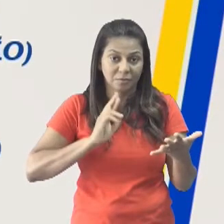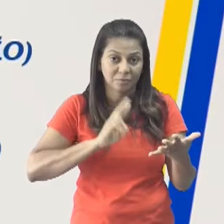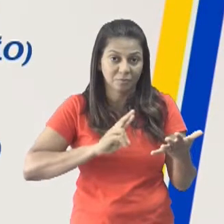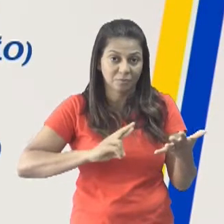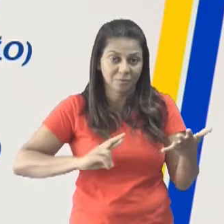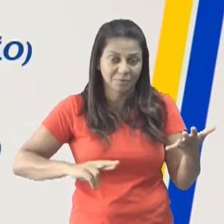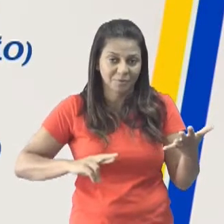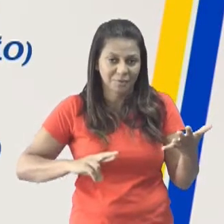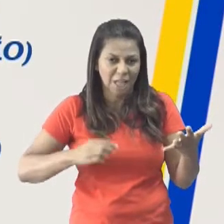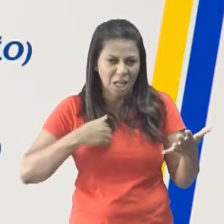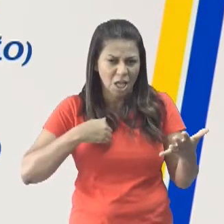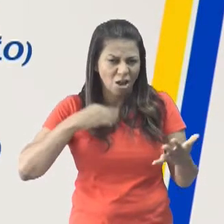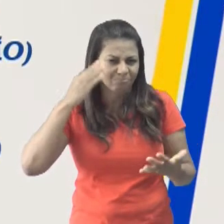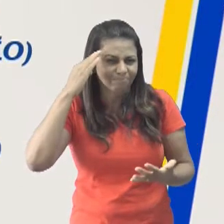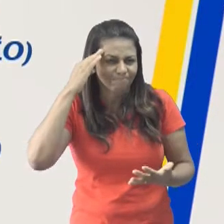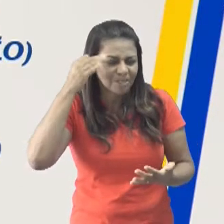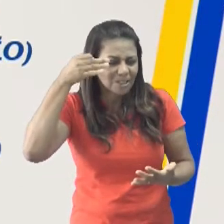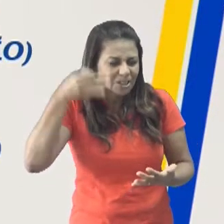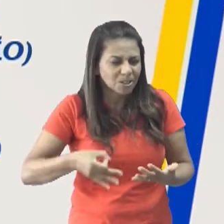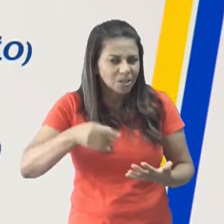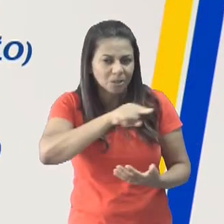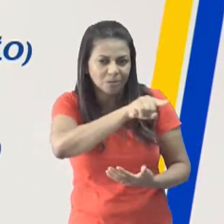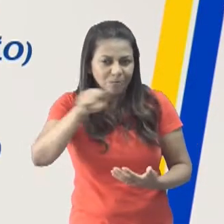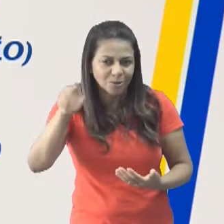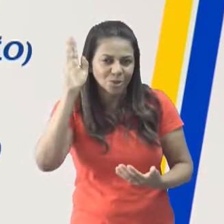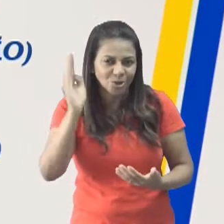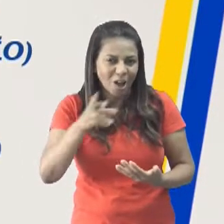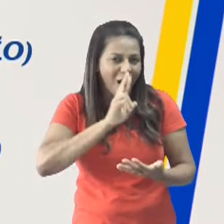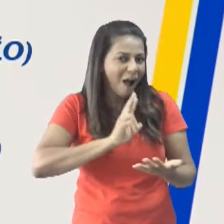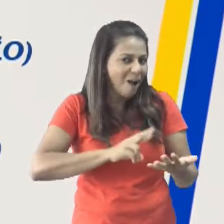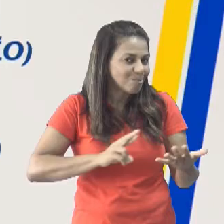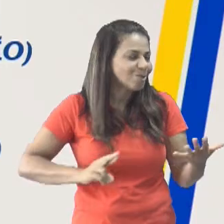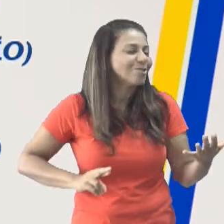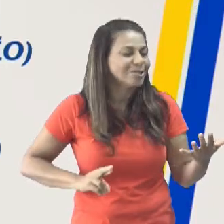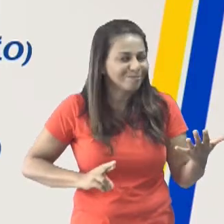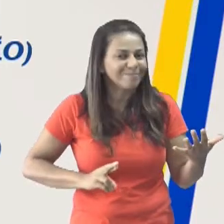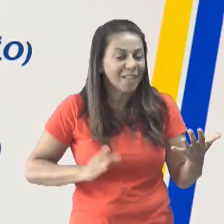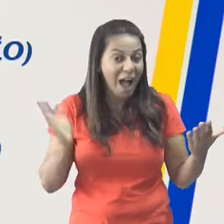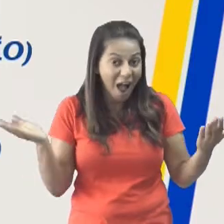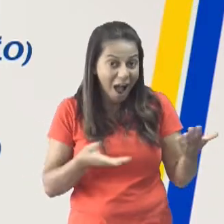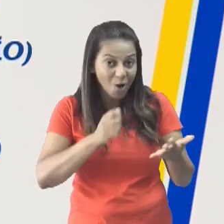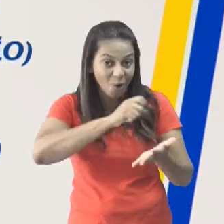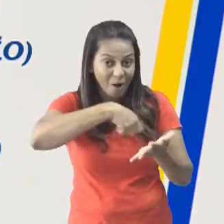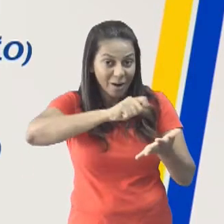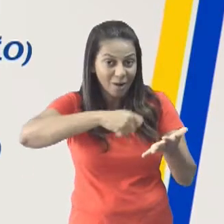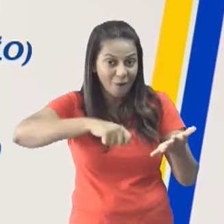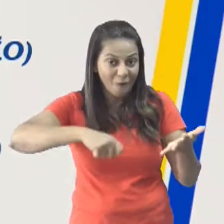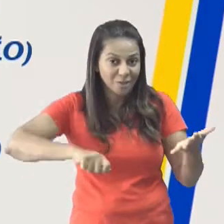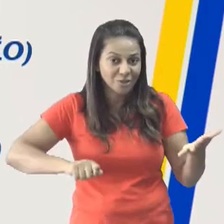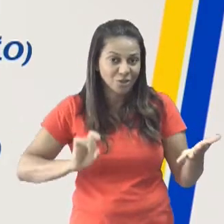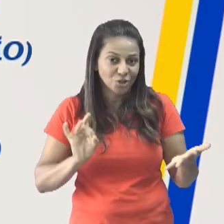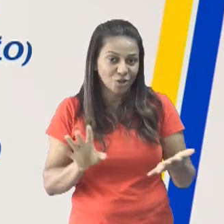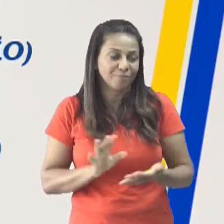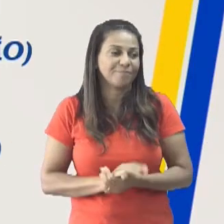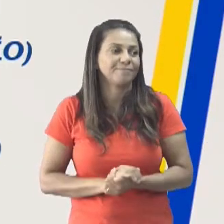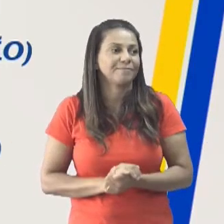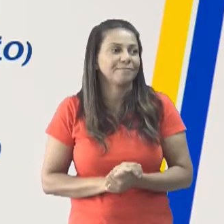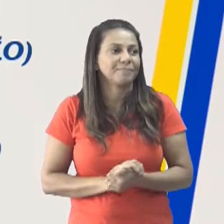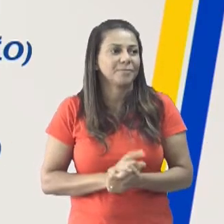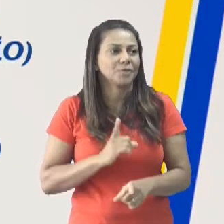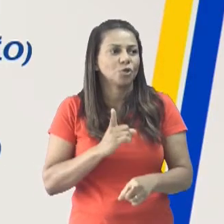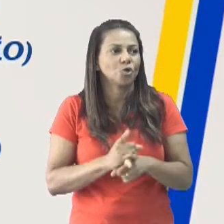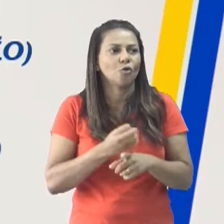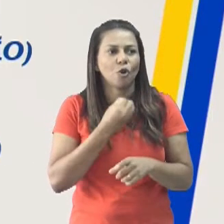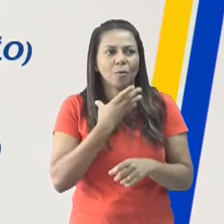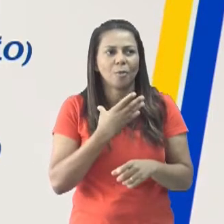tenho certeza já está realizado, já está respondido, nós vamos apenas corrigir. O encontro foi